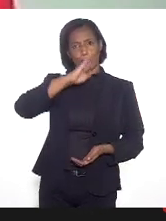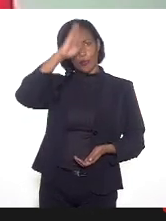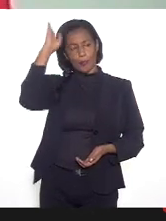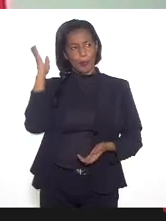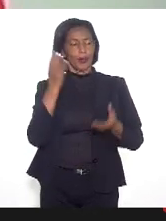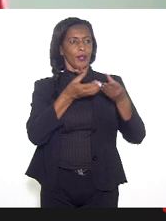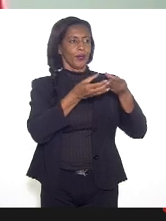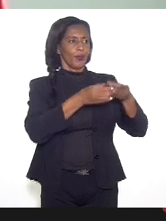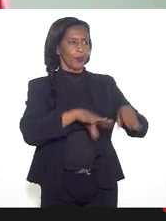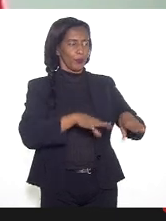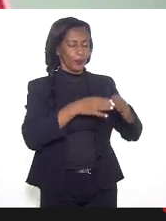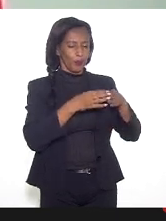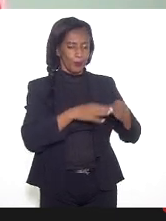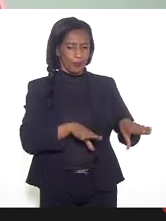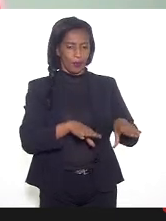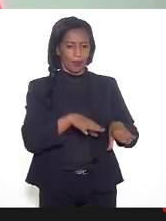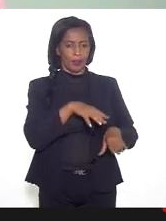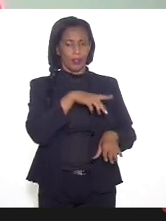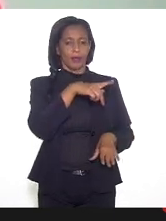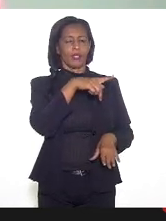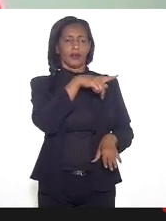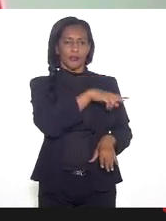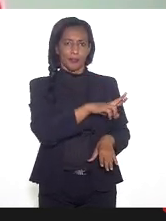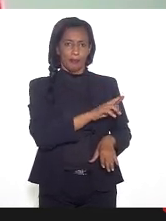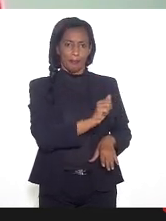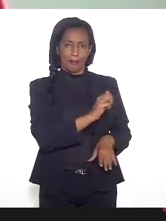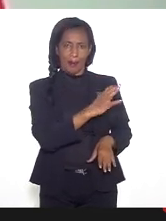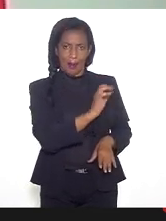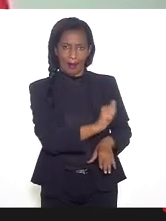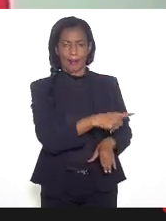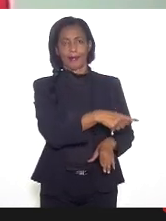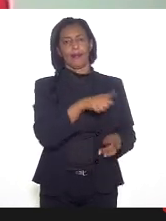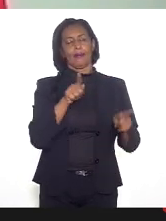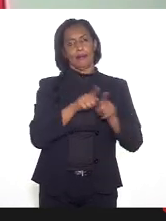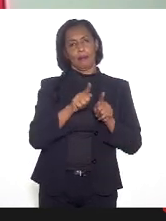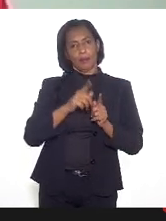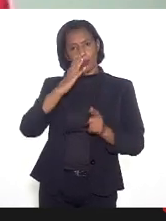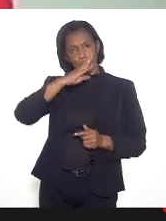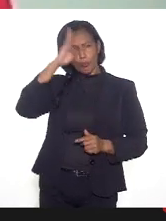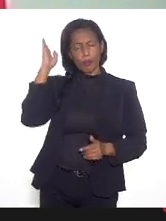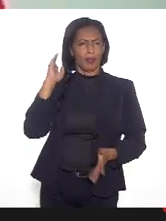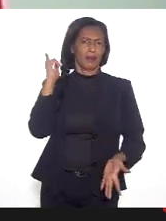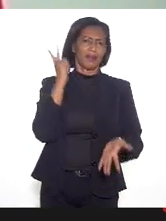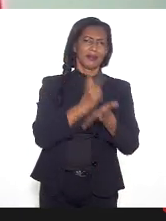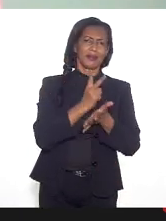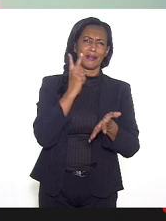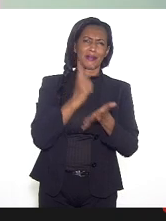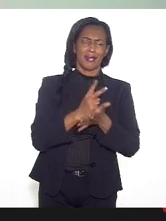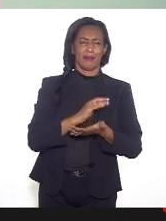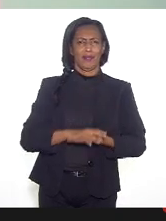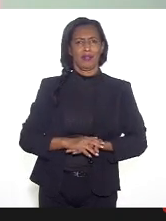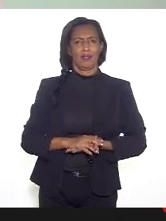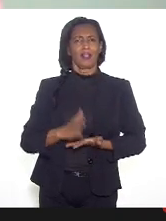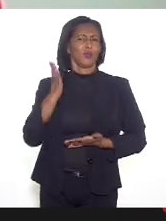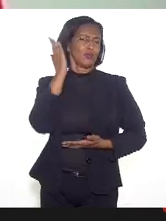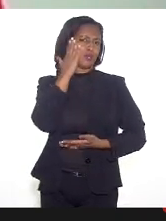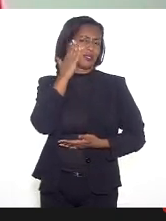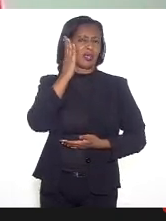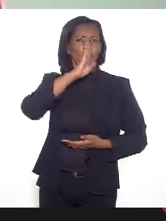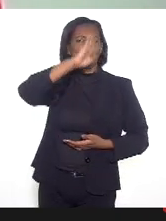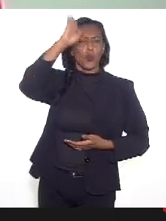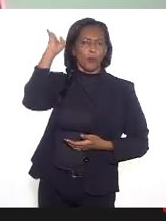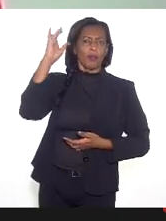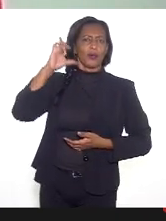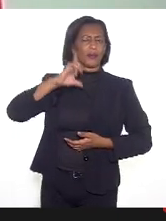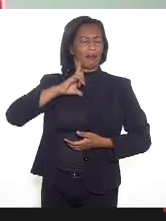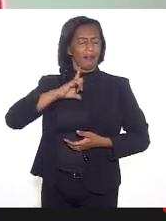o concurso de praças do Corpo de Bombeiros. Eu sei que o Corpo de Bombeiros tem